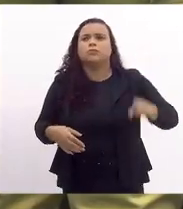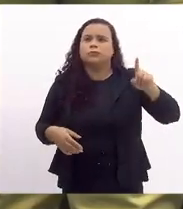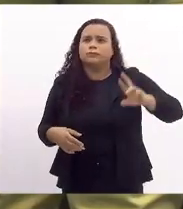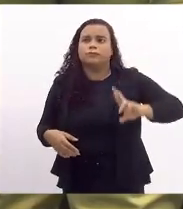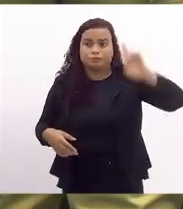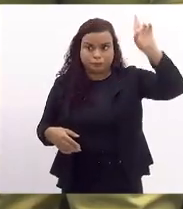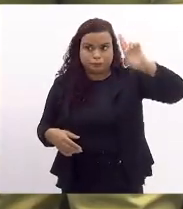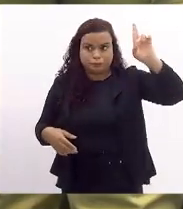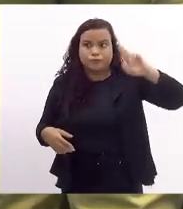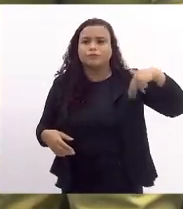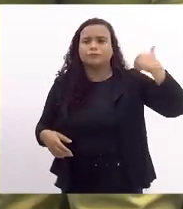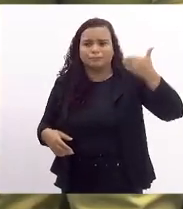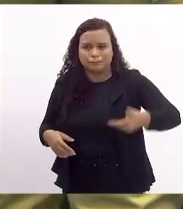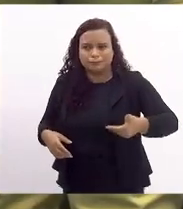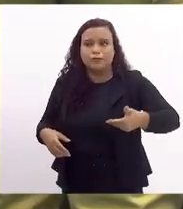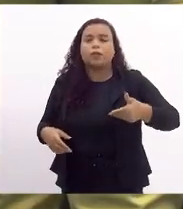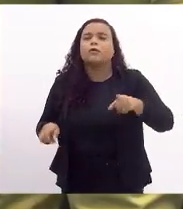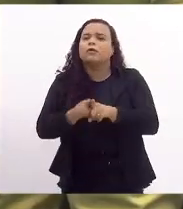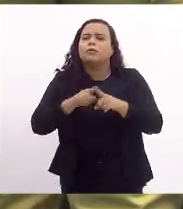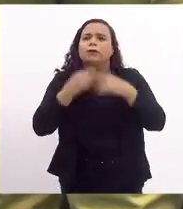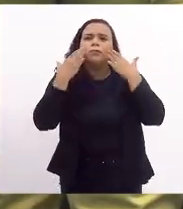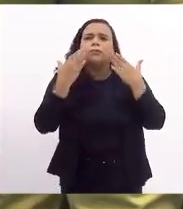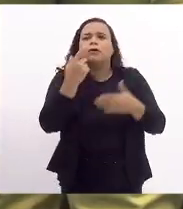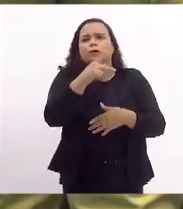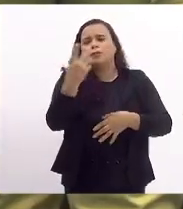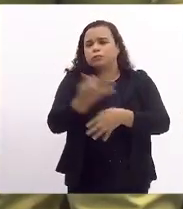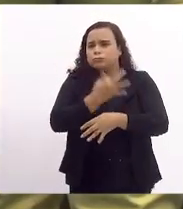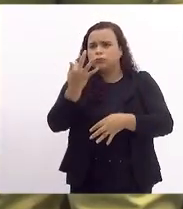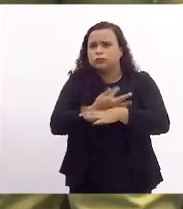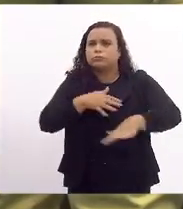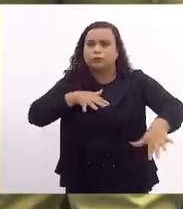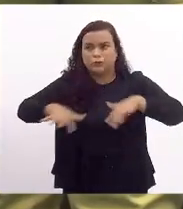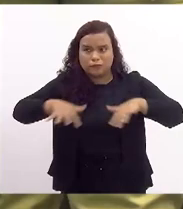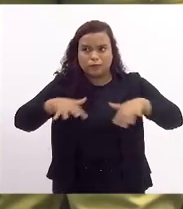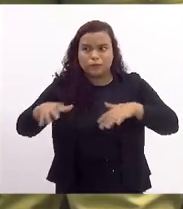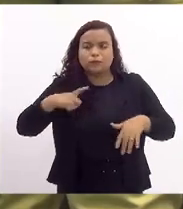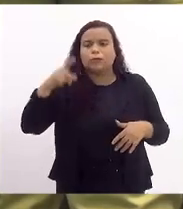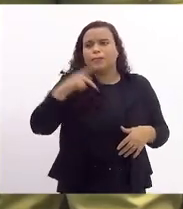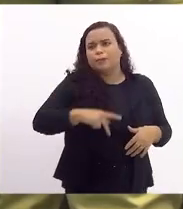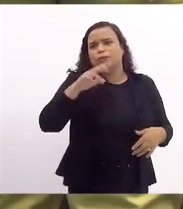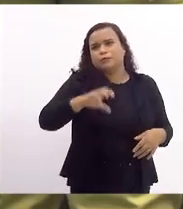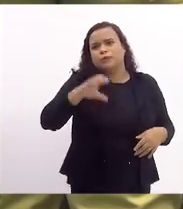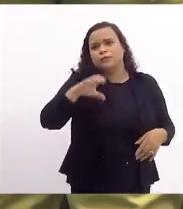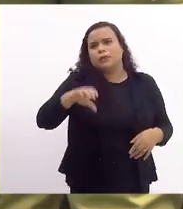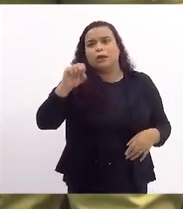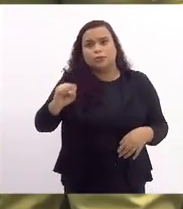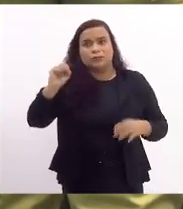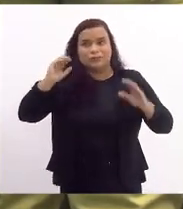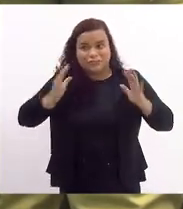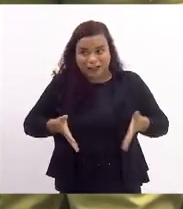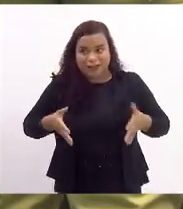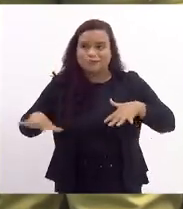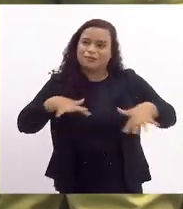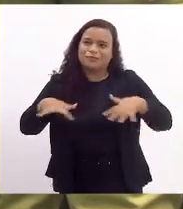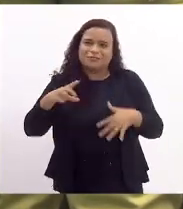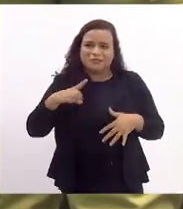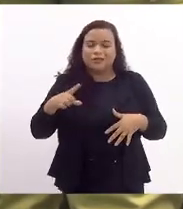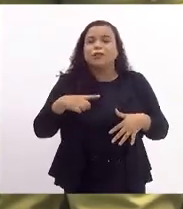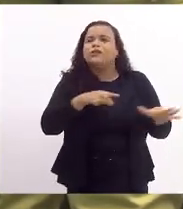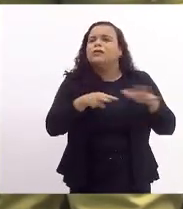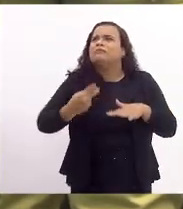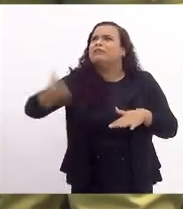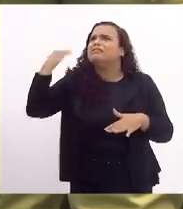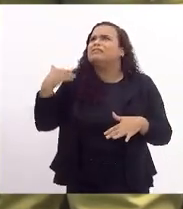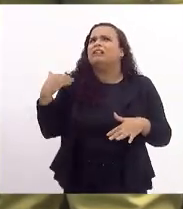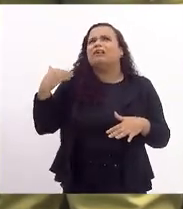liberou quero ressaltar perseverança do movimento PCs já na semana passada retrasada